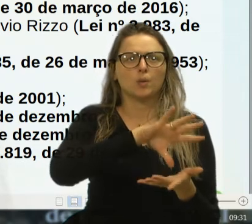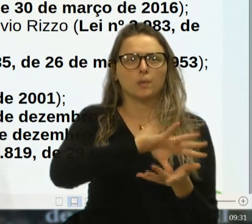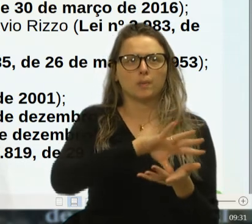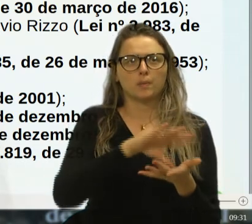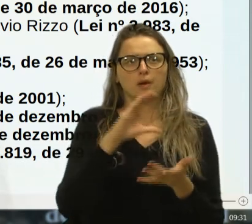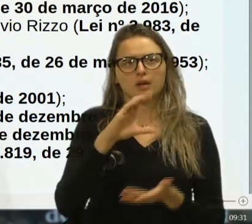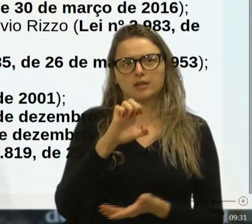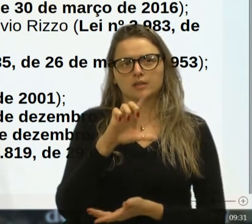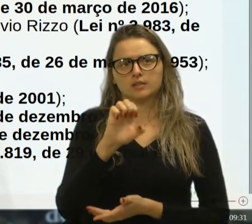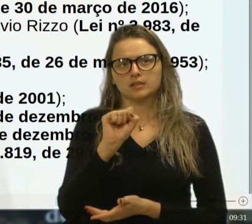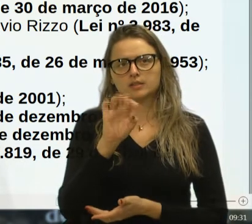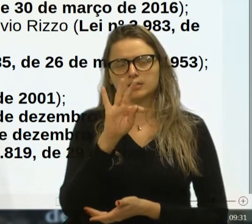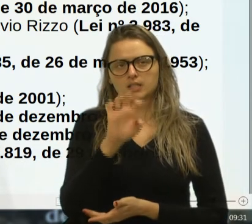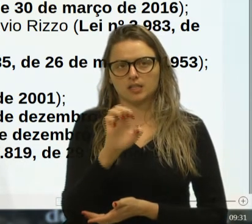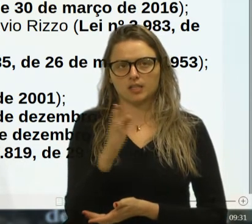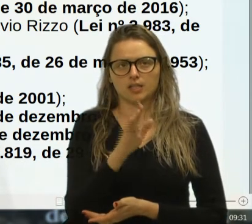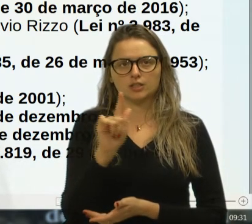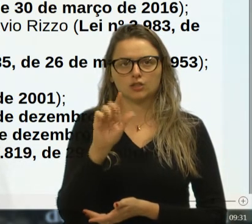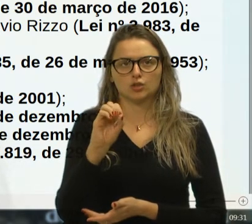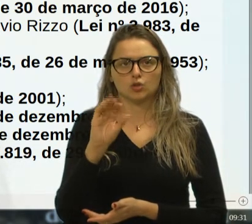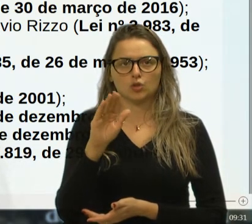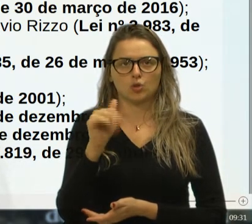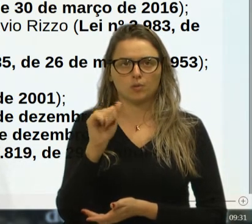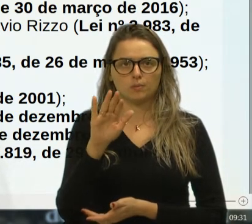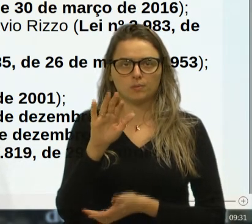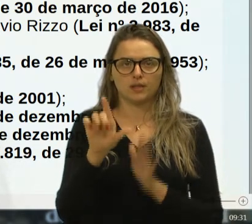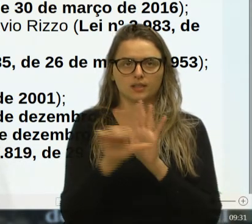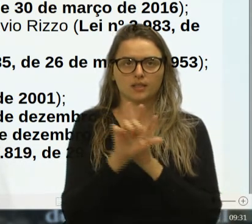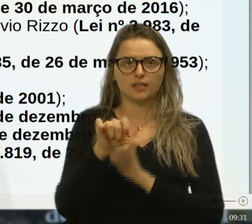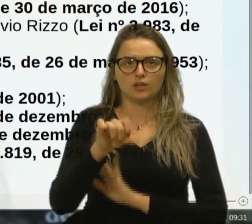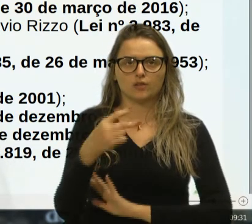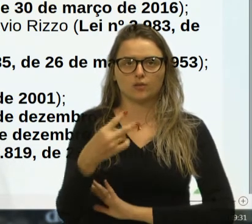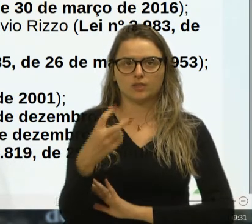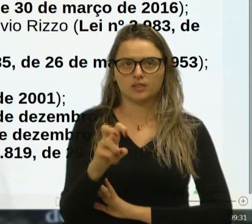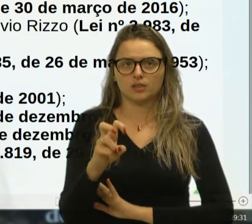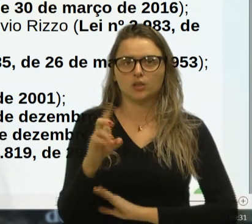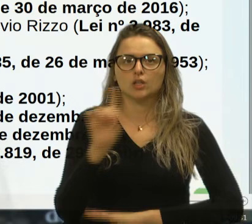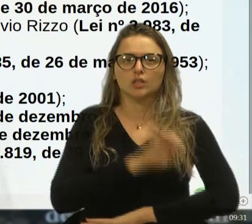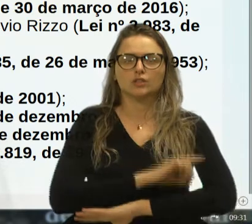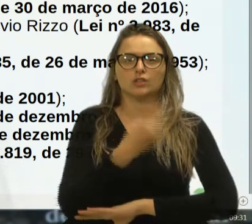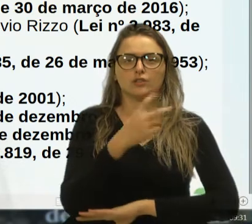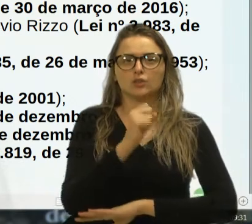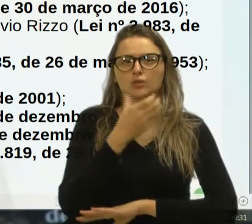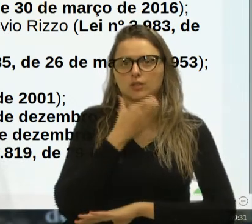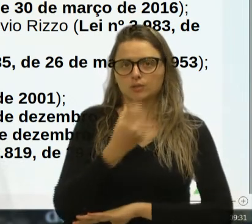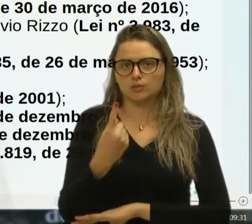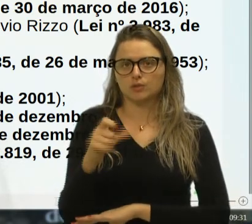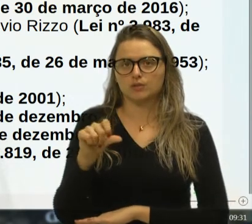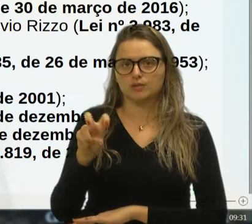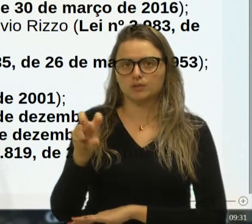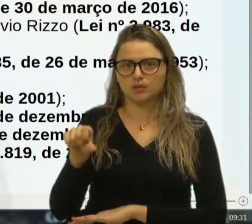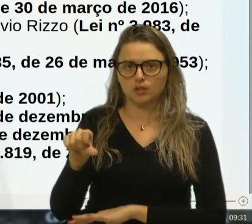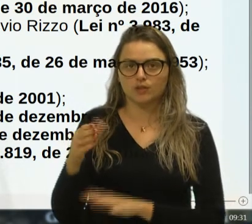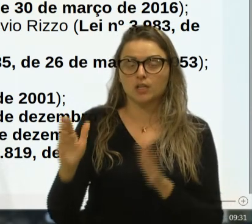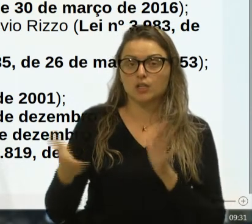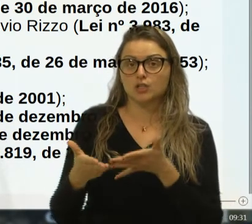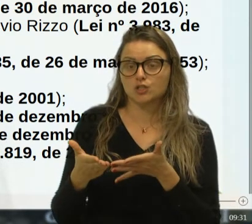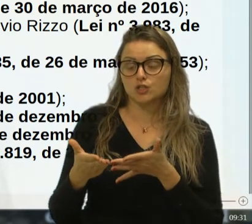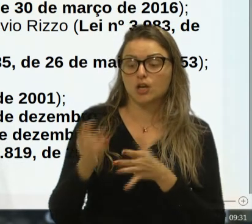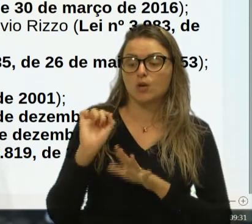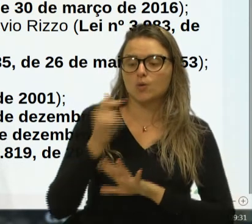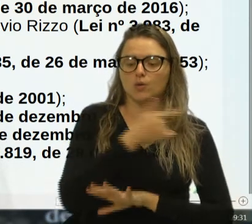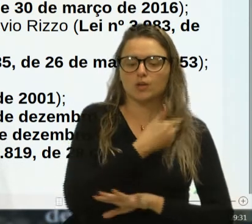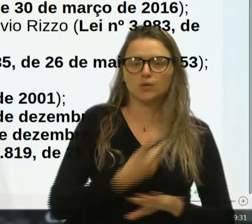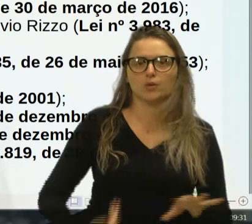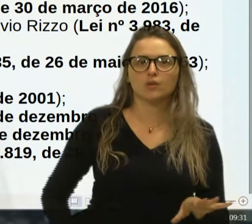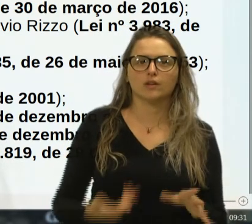Celeste Gobato, né, que é a Lei 925 de 28 de dezembro de 59, já denomina aquilo que o prefeito está